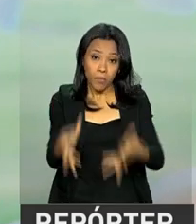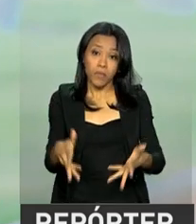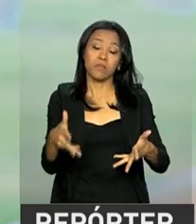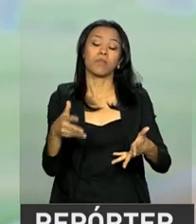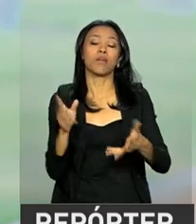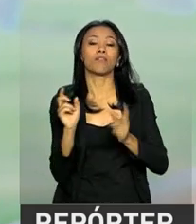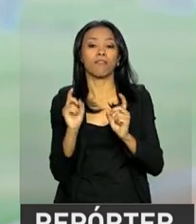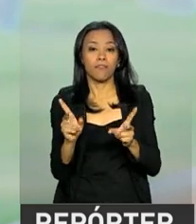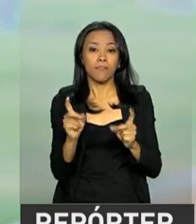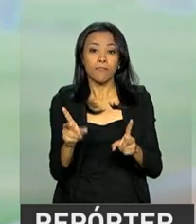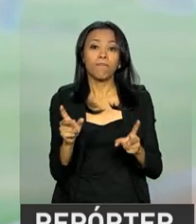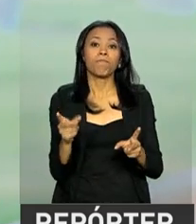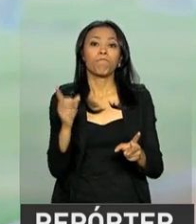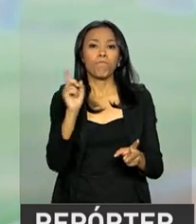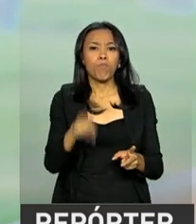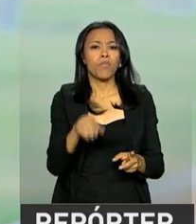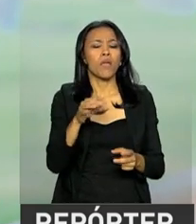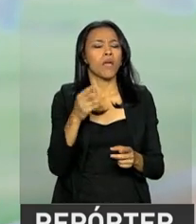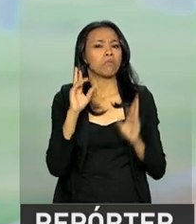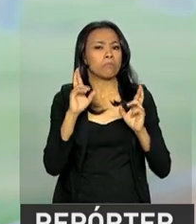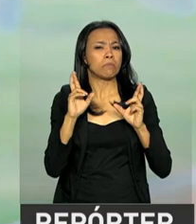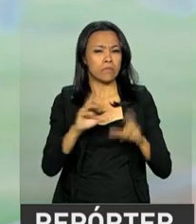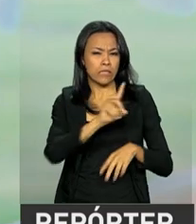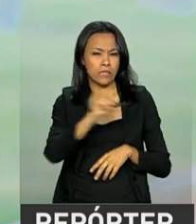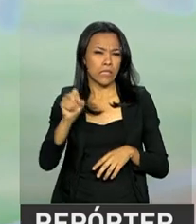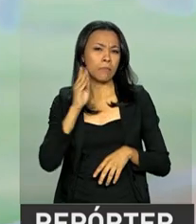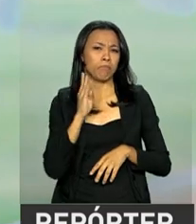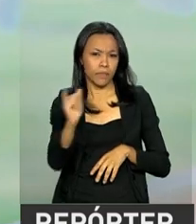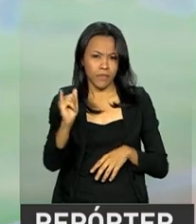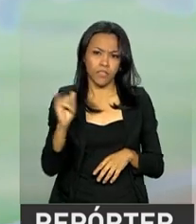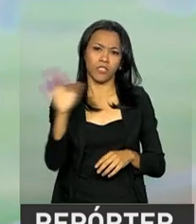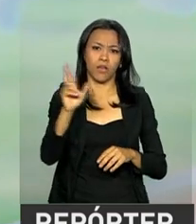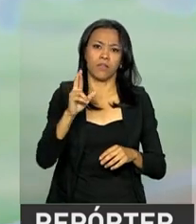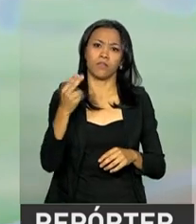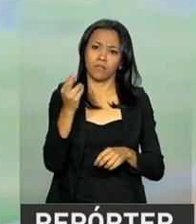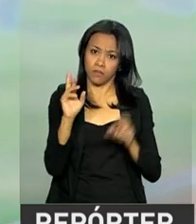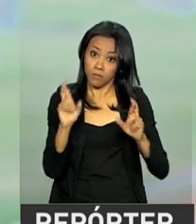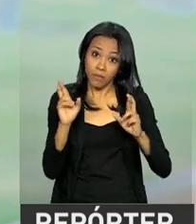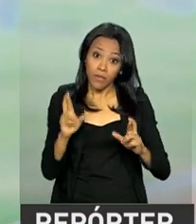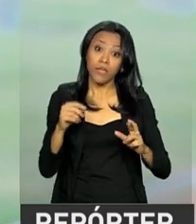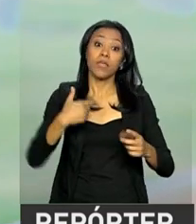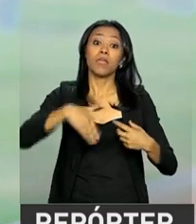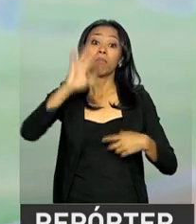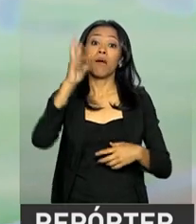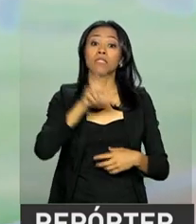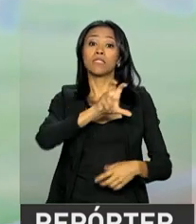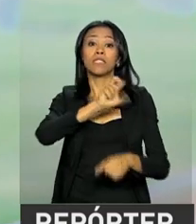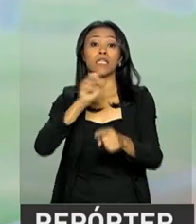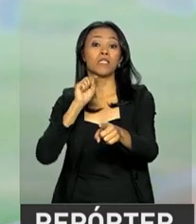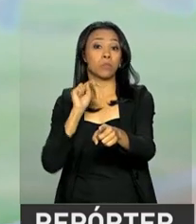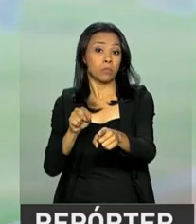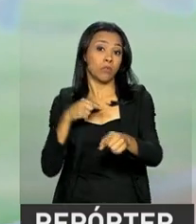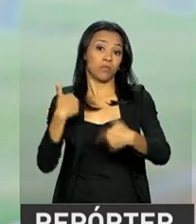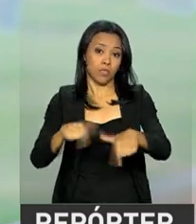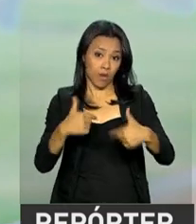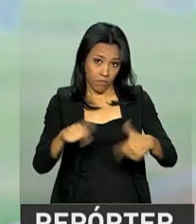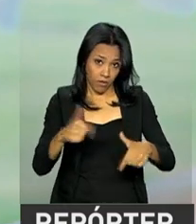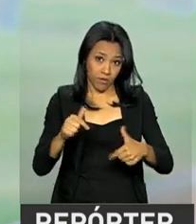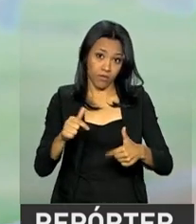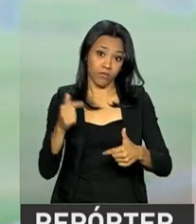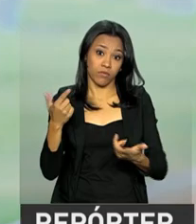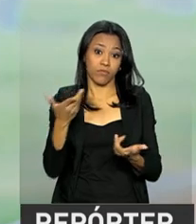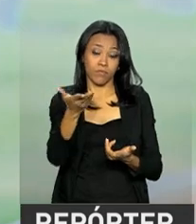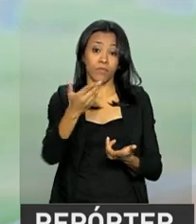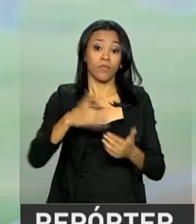A previsão é de 100 bilhões de reais de investimentos e a geração de 500 mil empregos diretos e